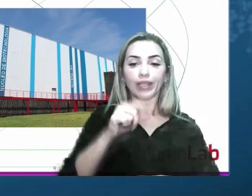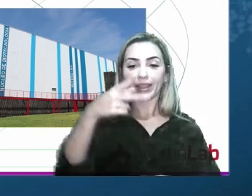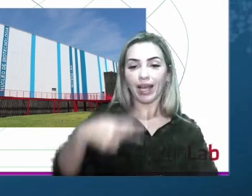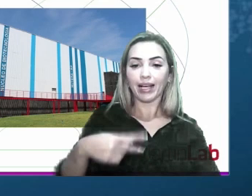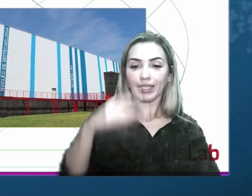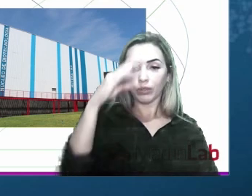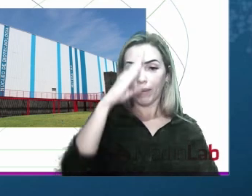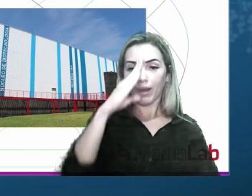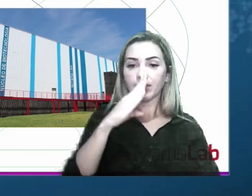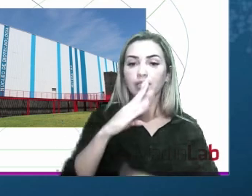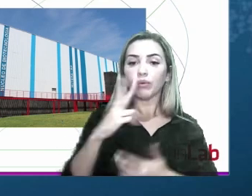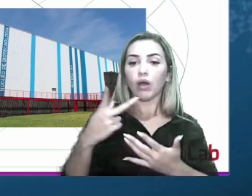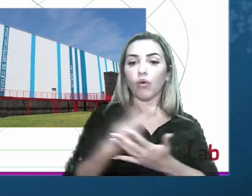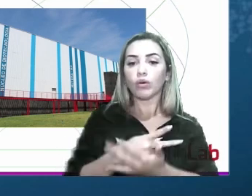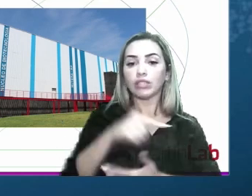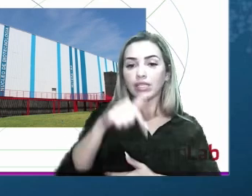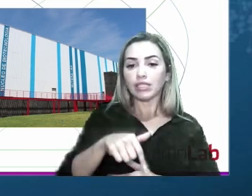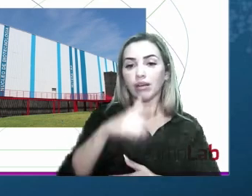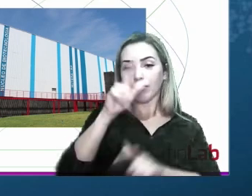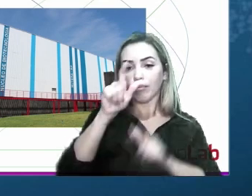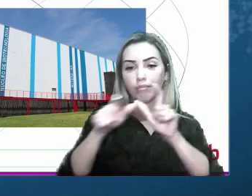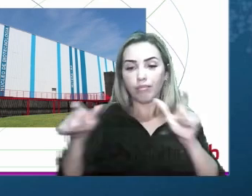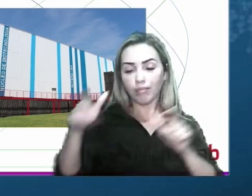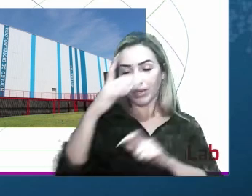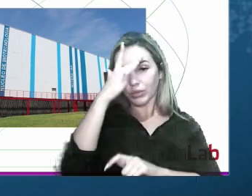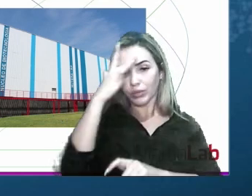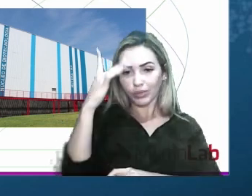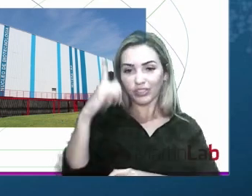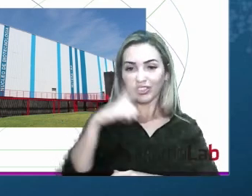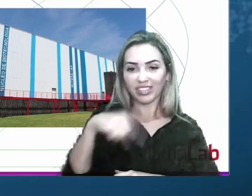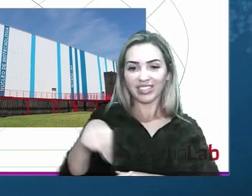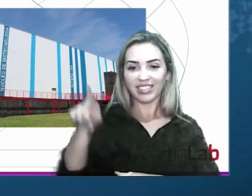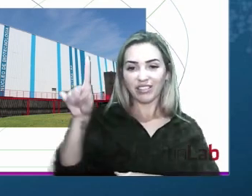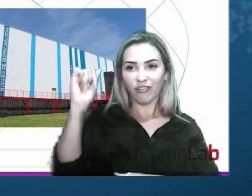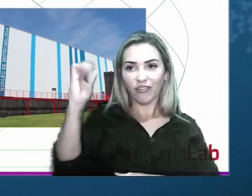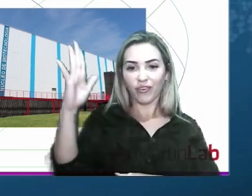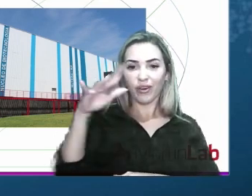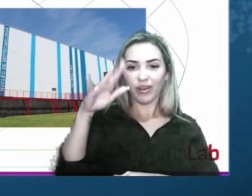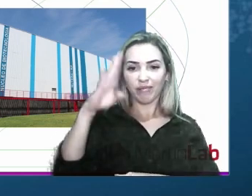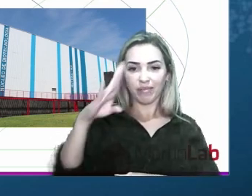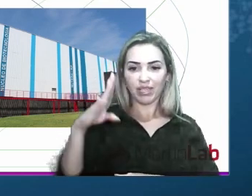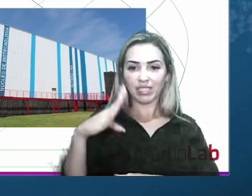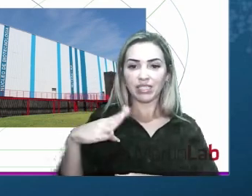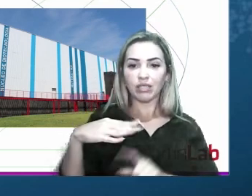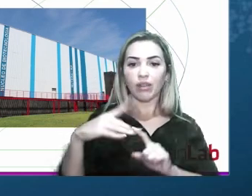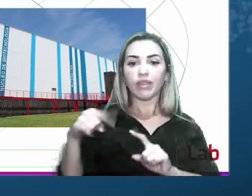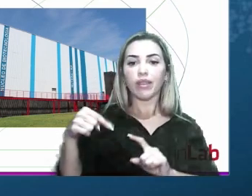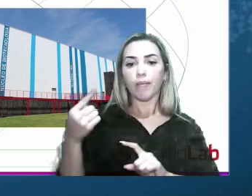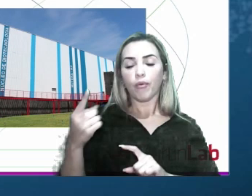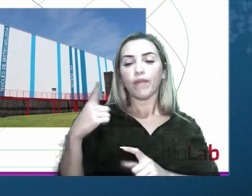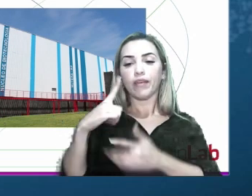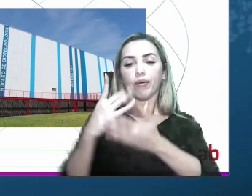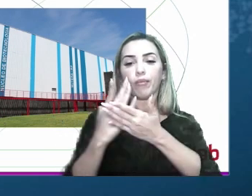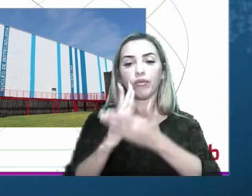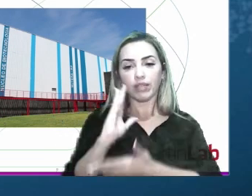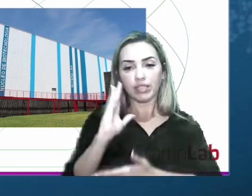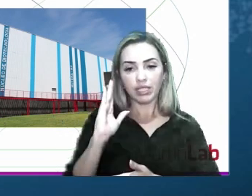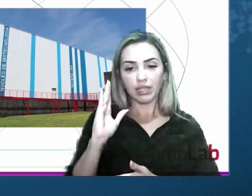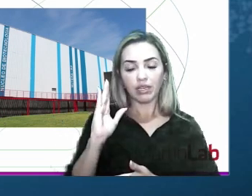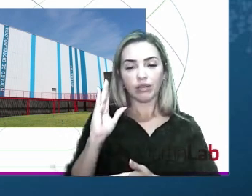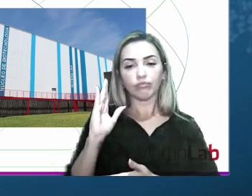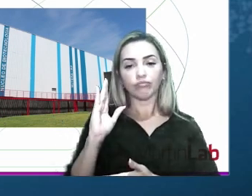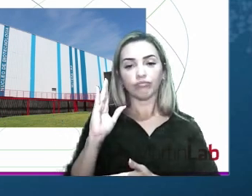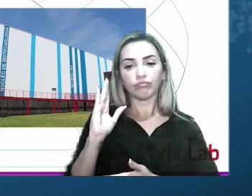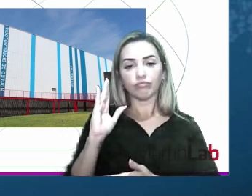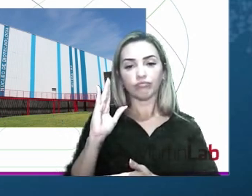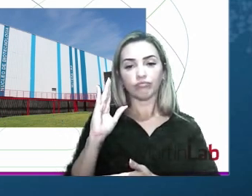Brasil, que isso aconteceu, os pacientes eram enviados para fora do Brasil, então depois a gente teve a aprovação